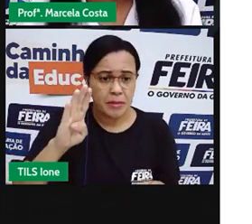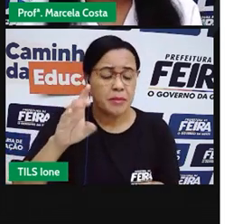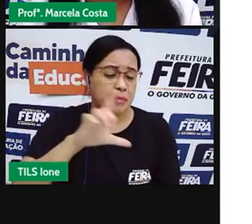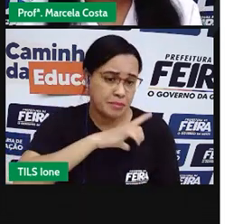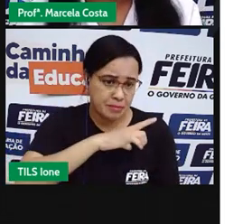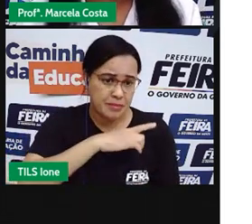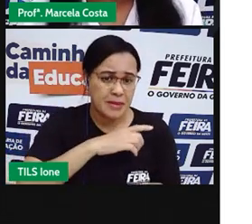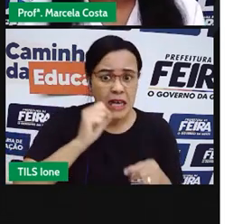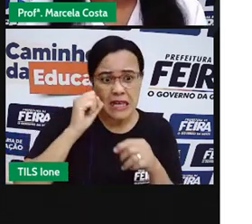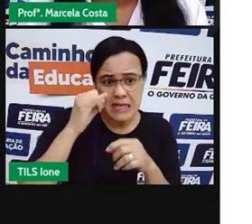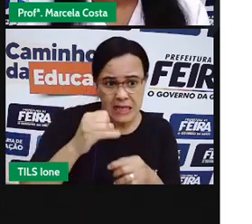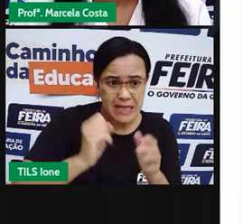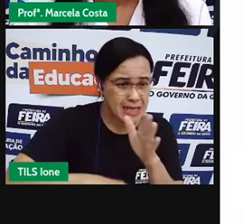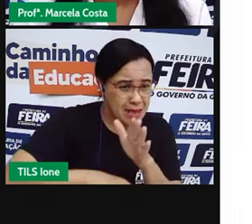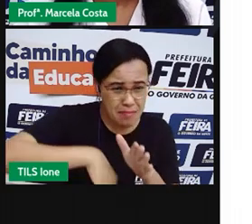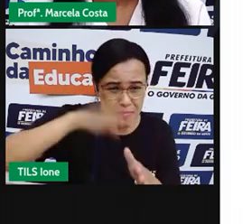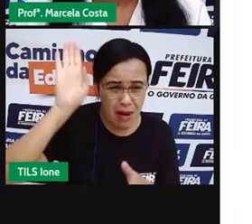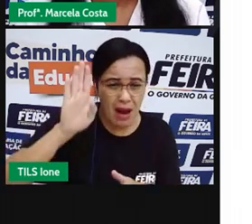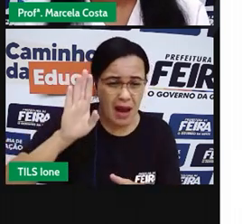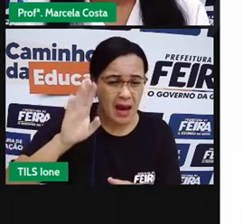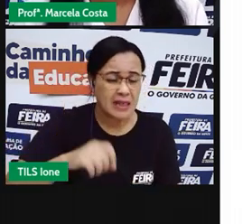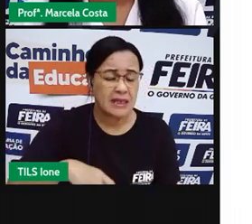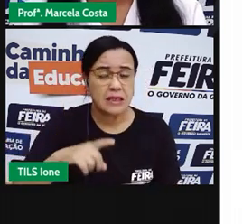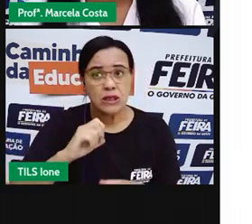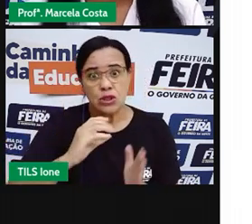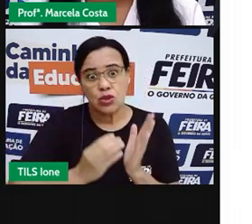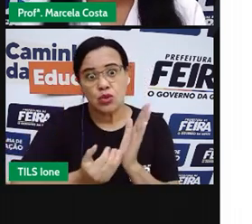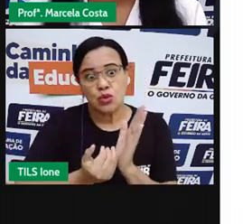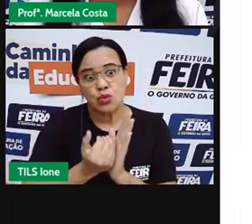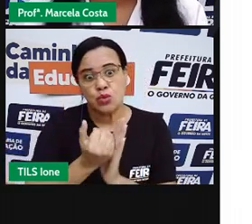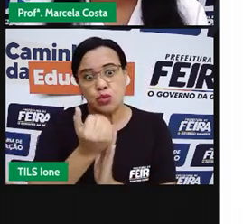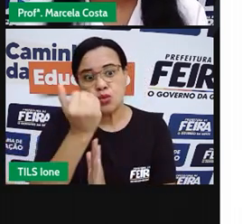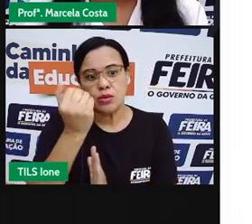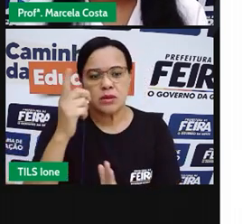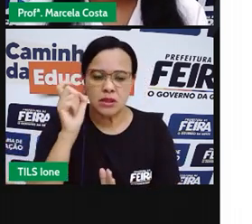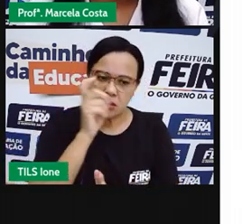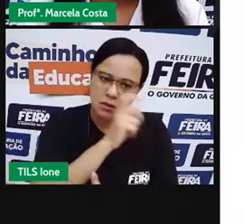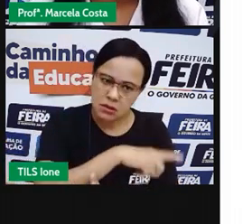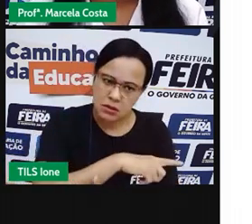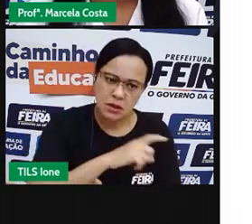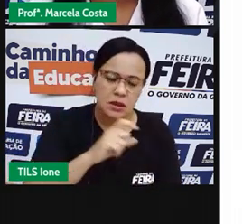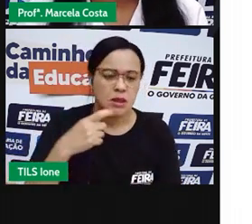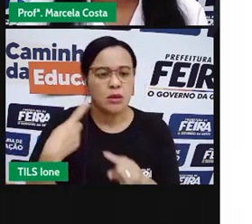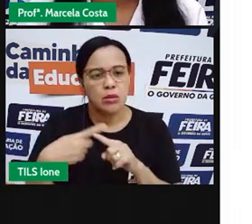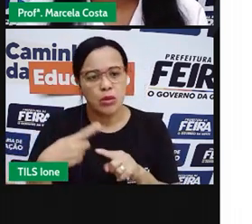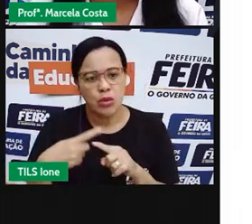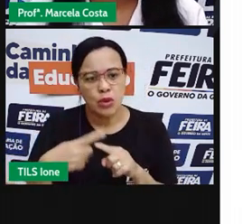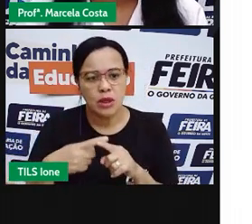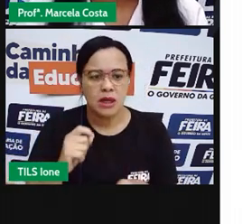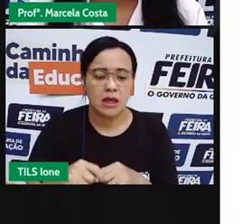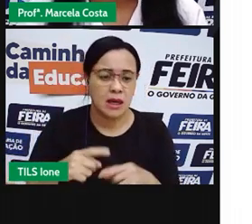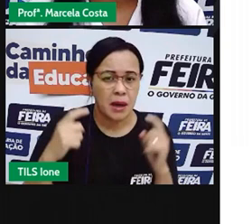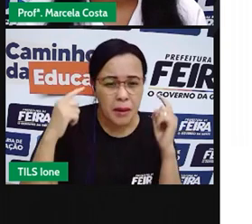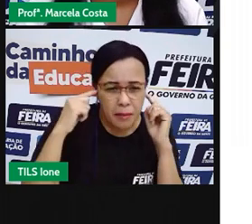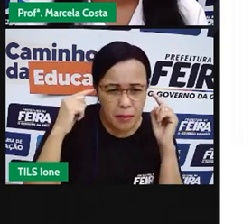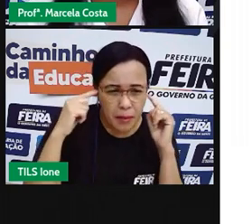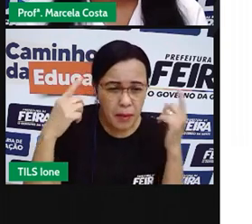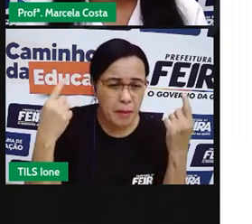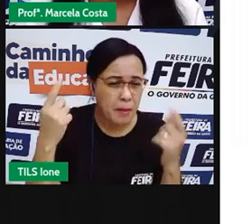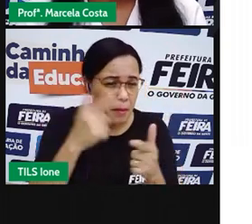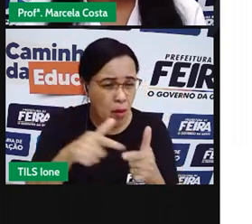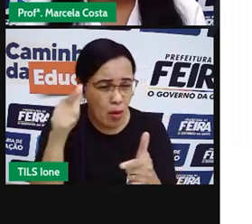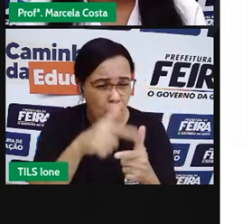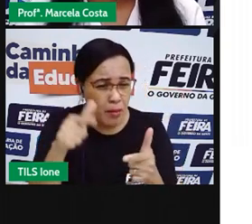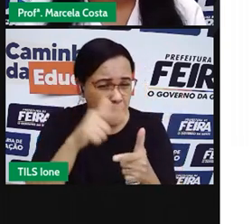passa disso, aí já gera incômodo, já gera dano para a saúde